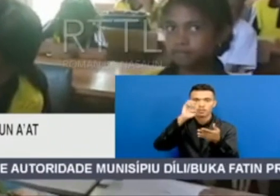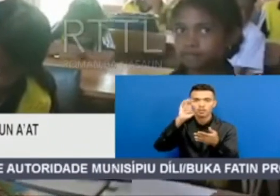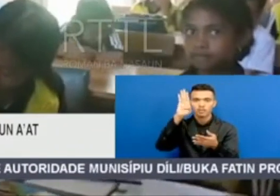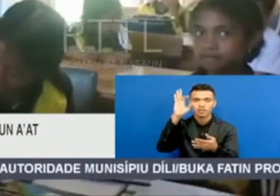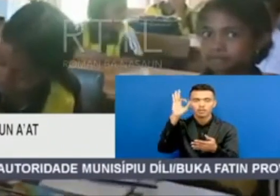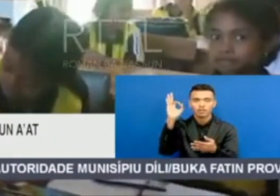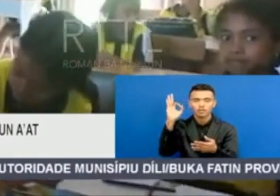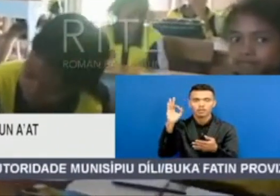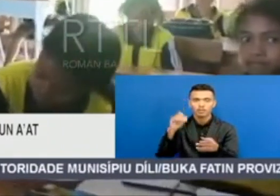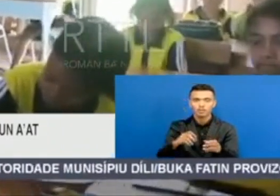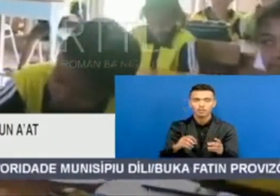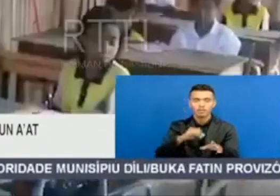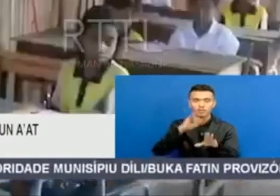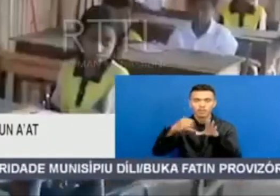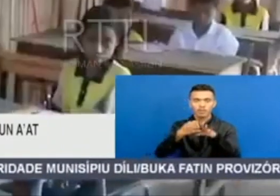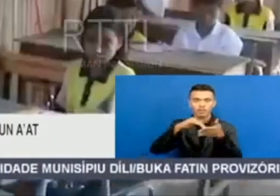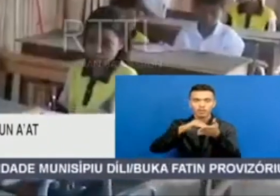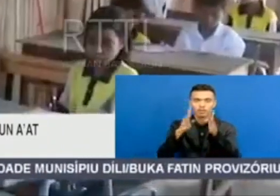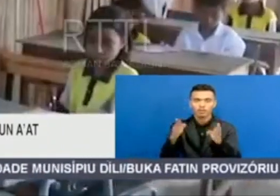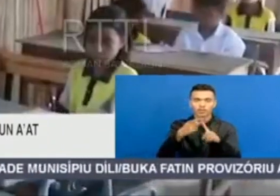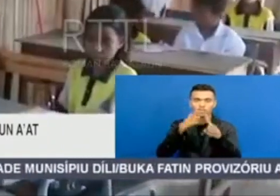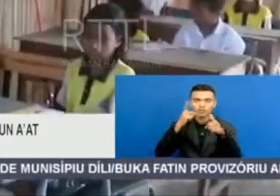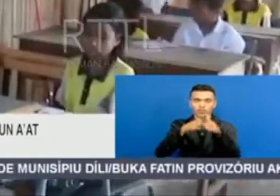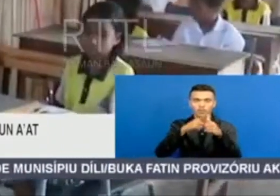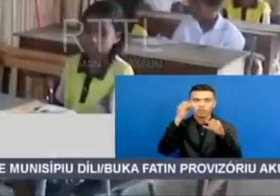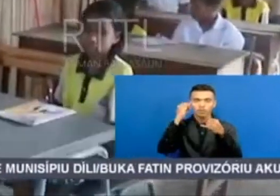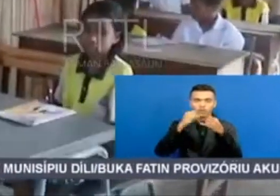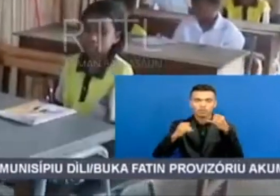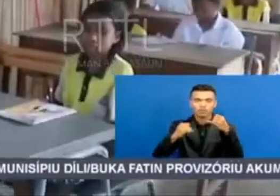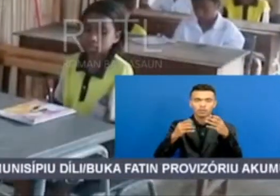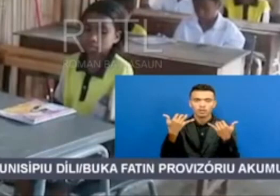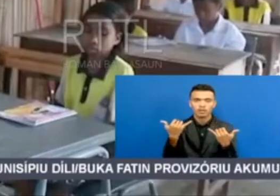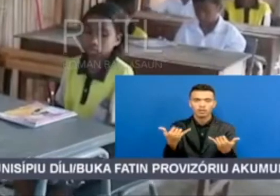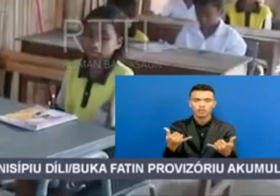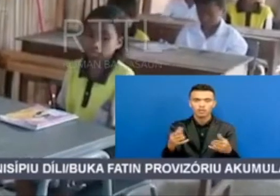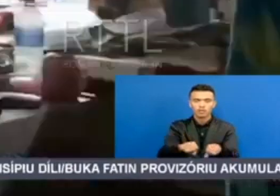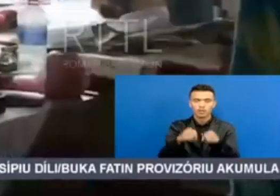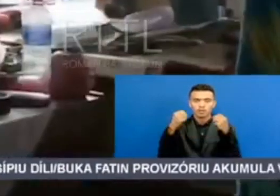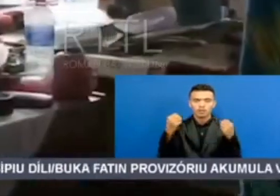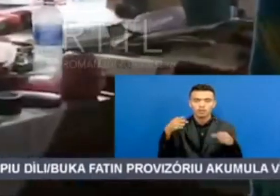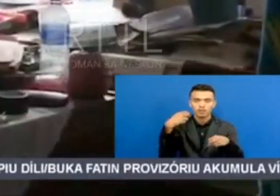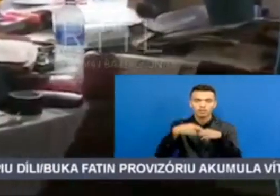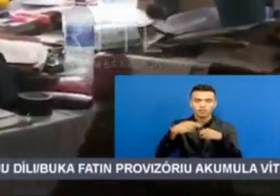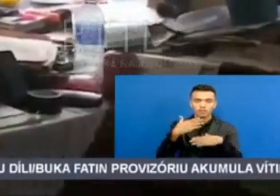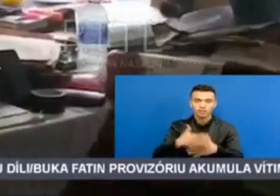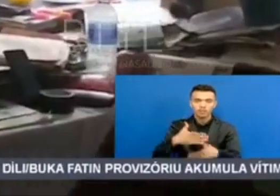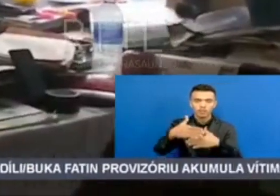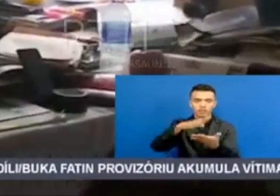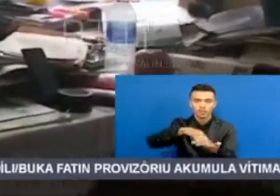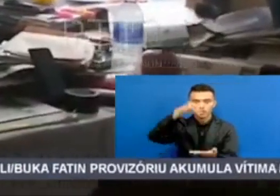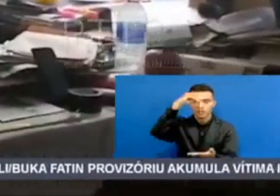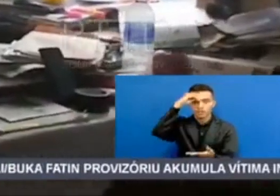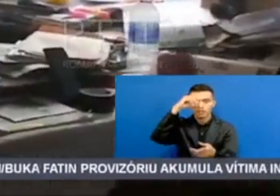Filial Laualiu, nebe acumula estudante russo primeiro ano to sexto ano, dau ne condição AD no dificulta processo de